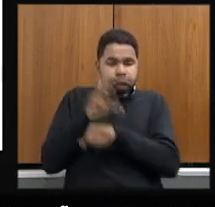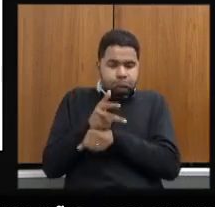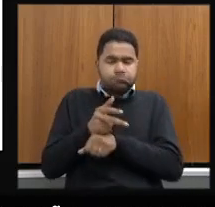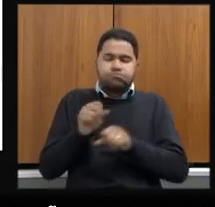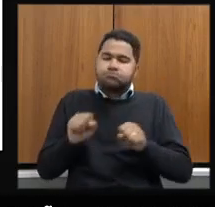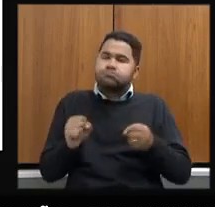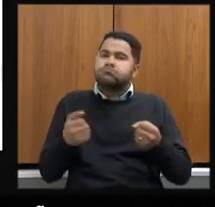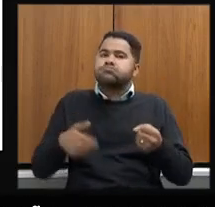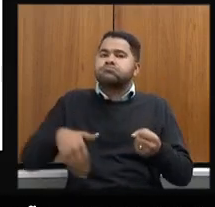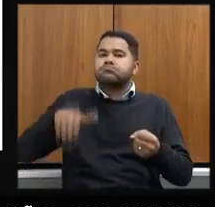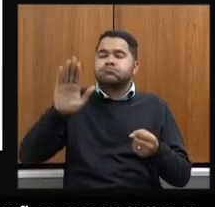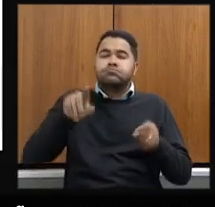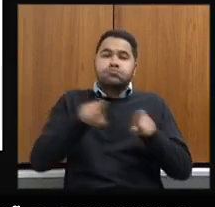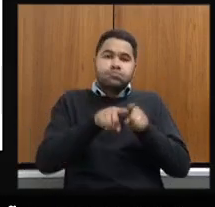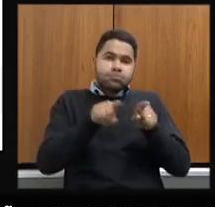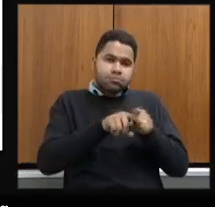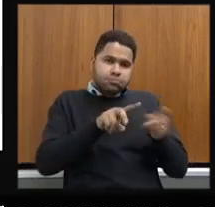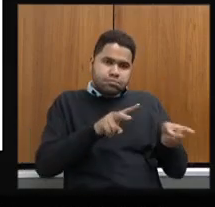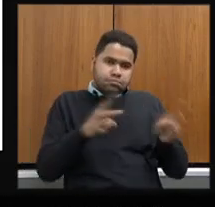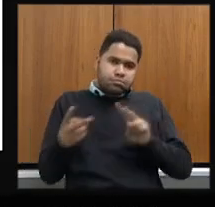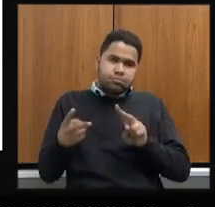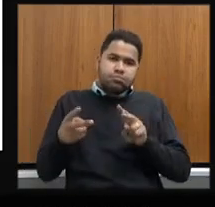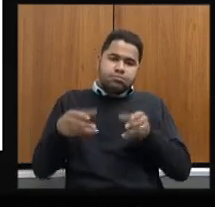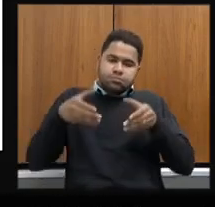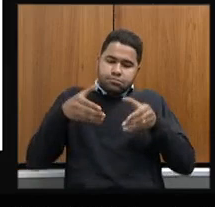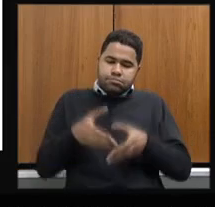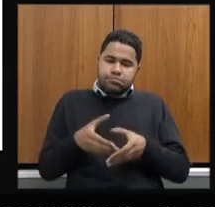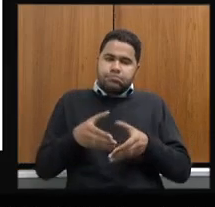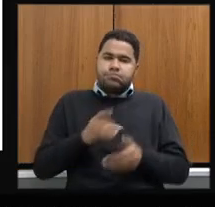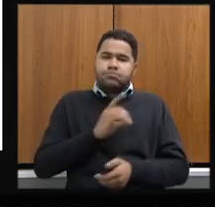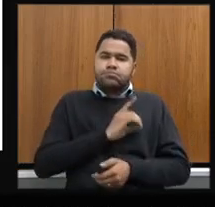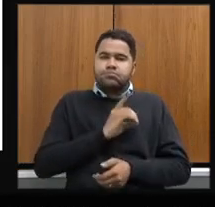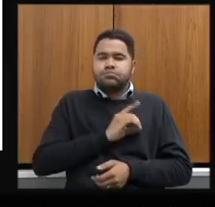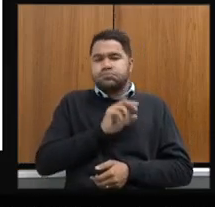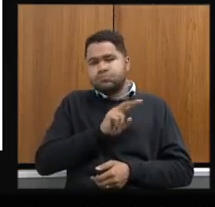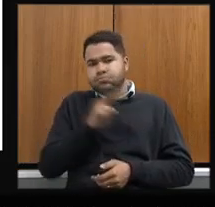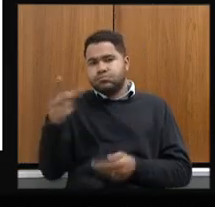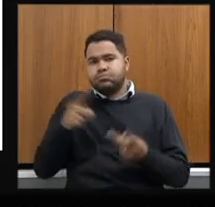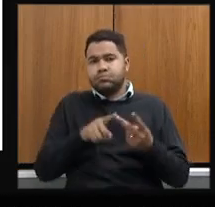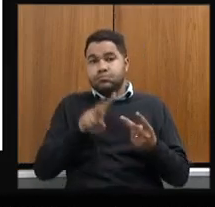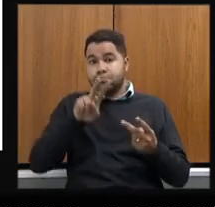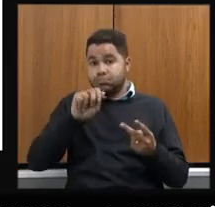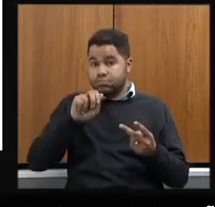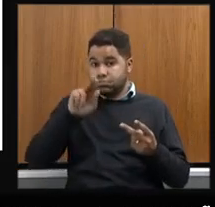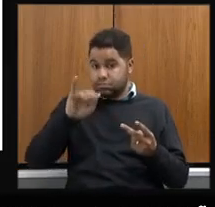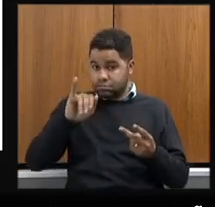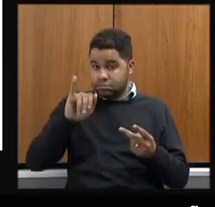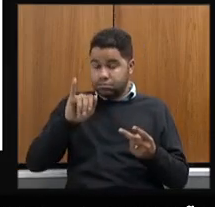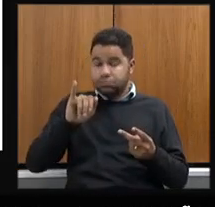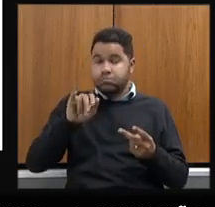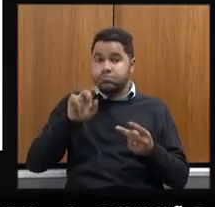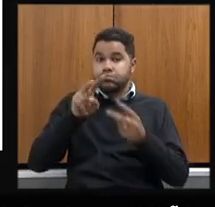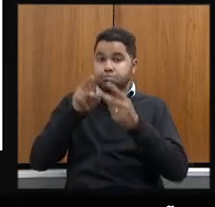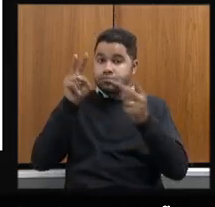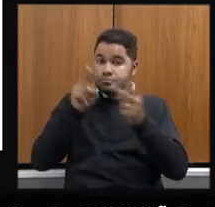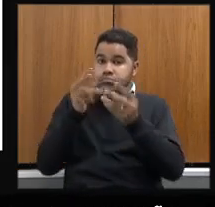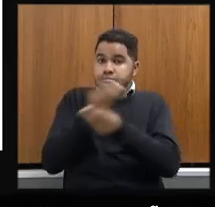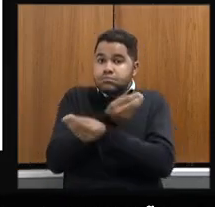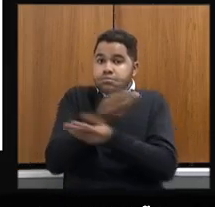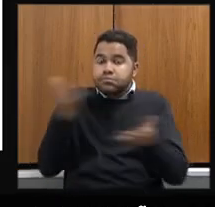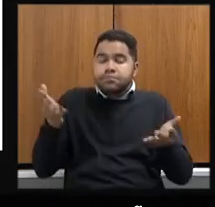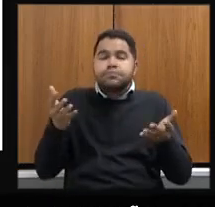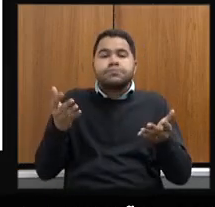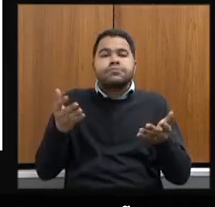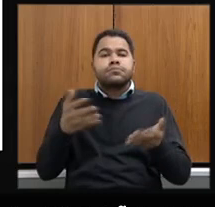servidores e vamos para a Cidade Administrativa o Detran EA Uai virtual e disponibilizamos aos servidores